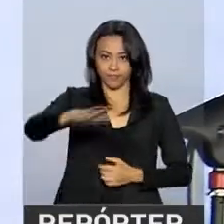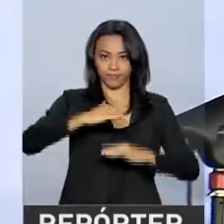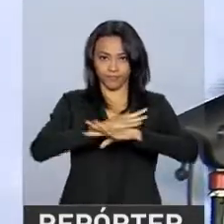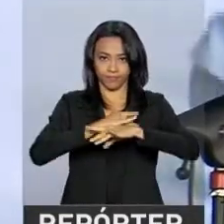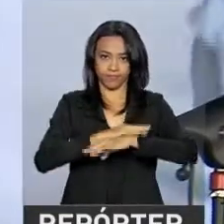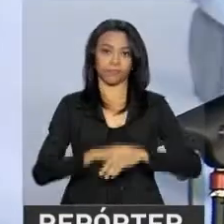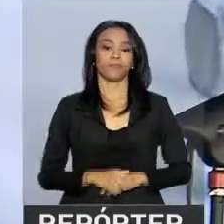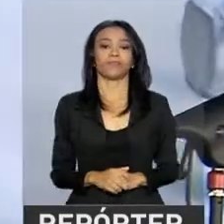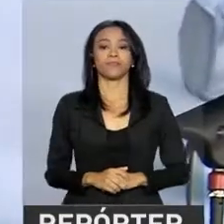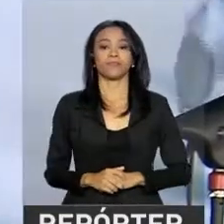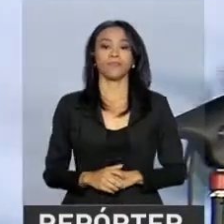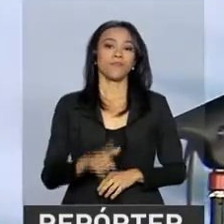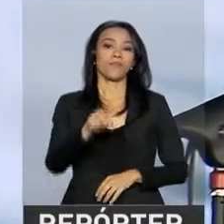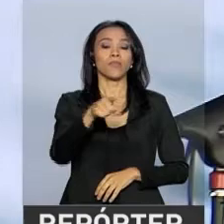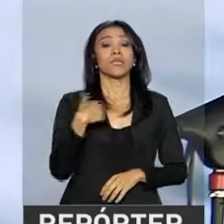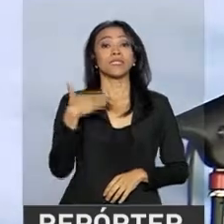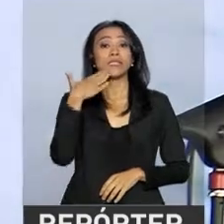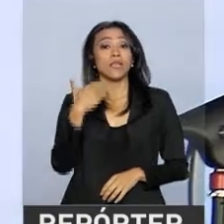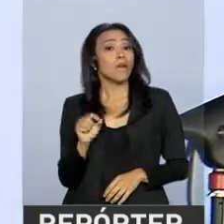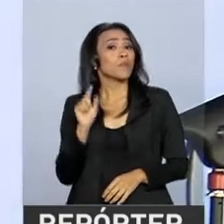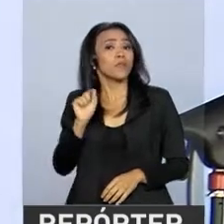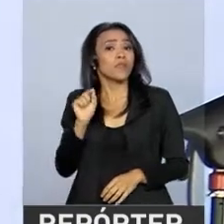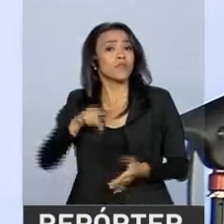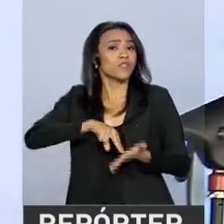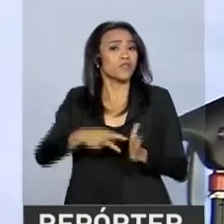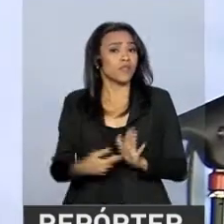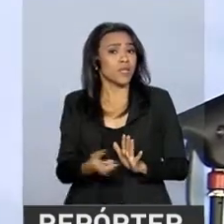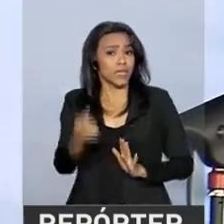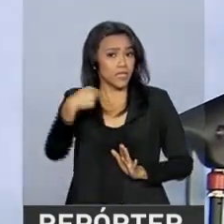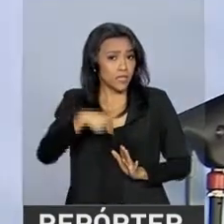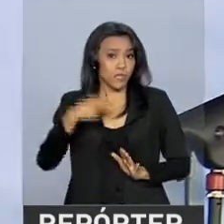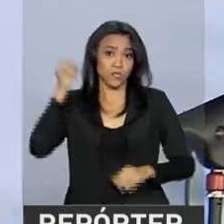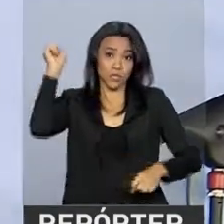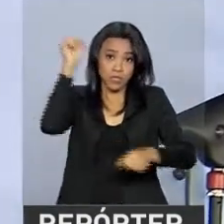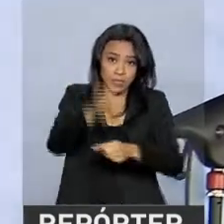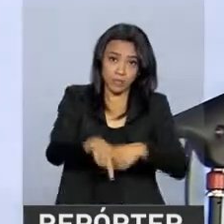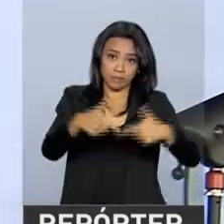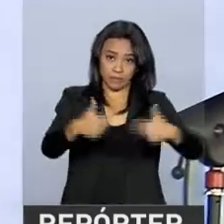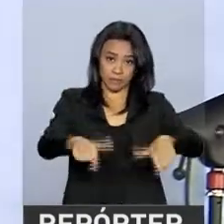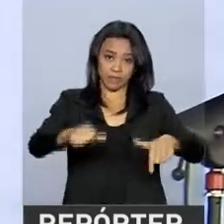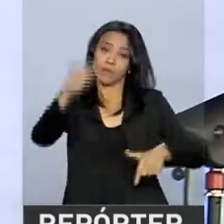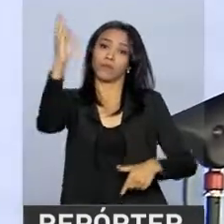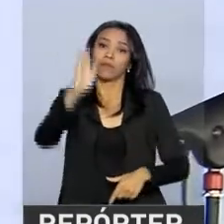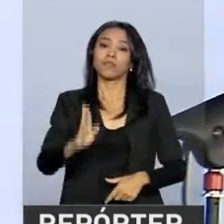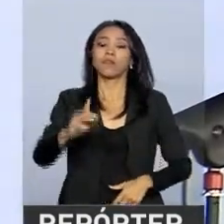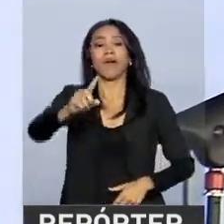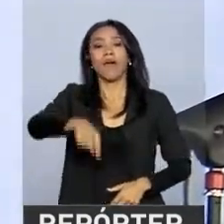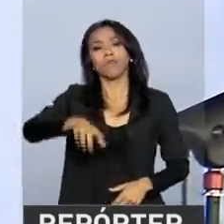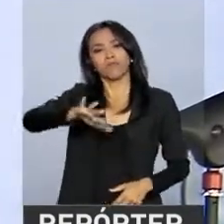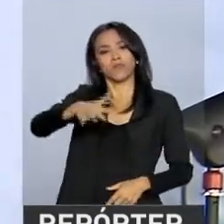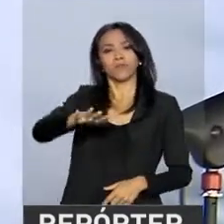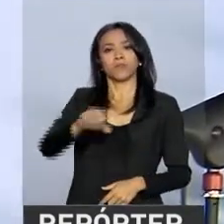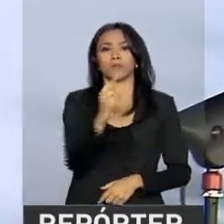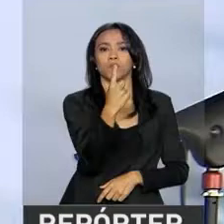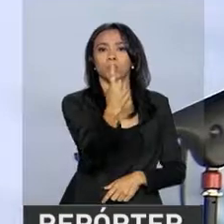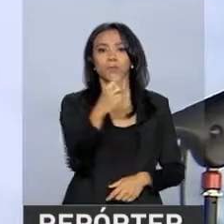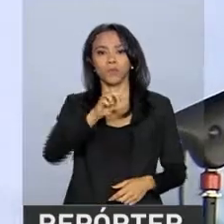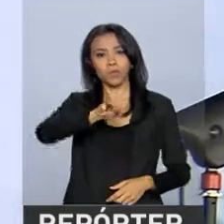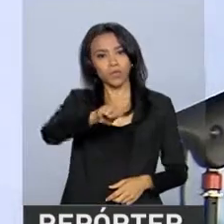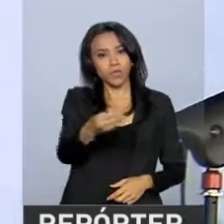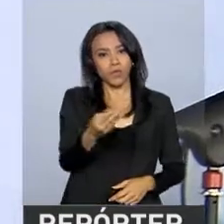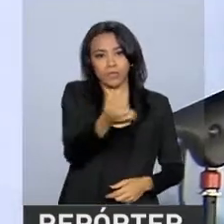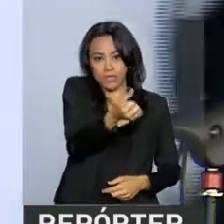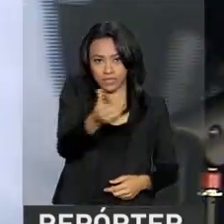sabe corpo representa isso meus amigos de emprego no país representa mais ou menos um milhão e